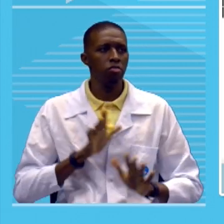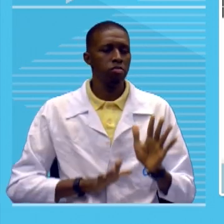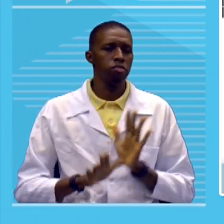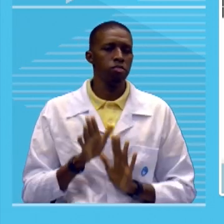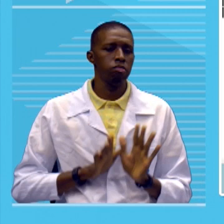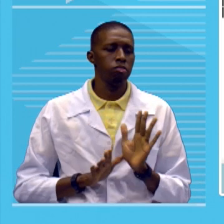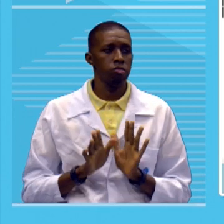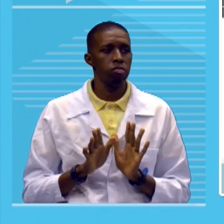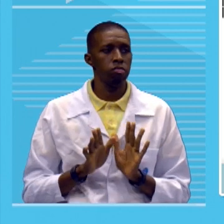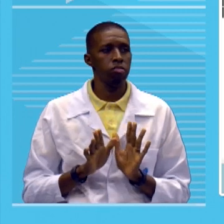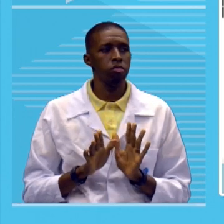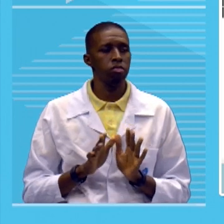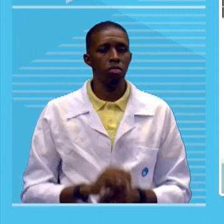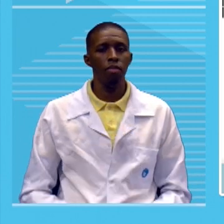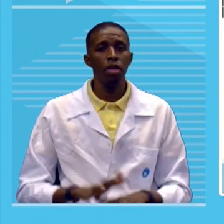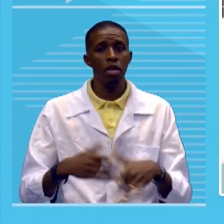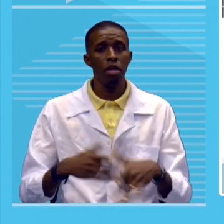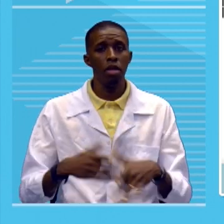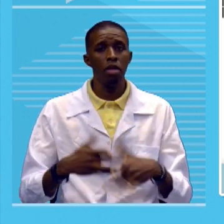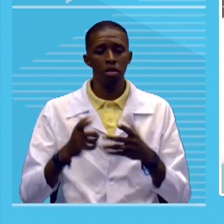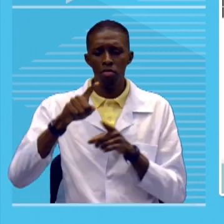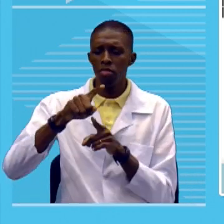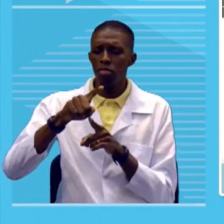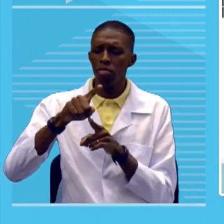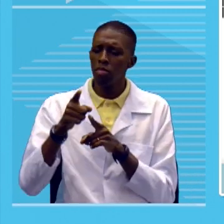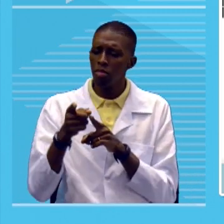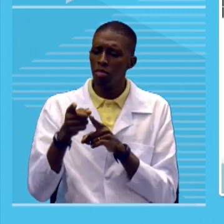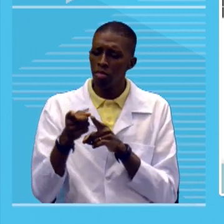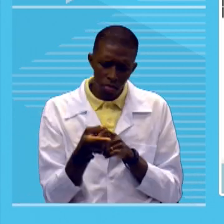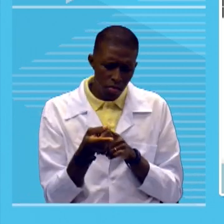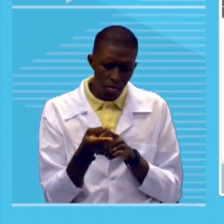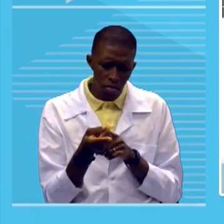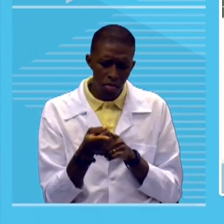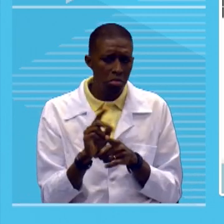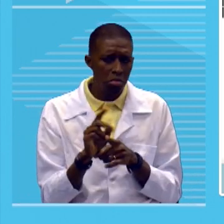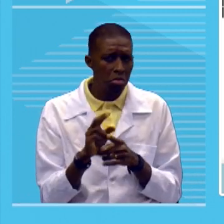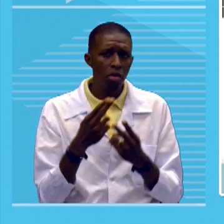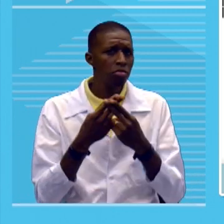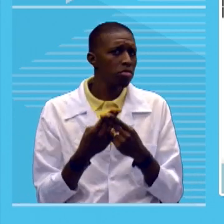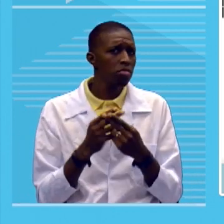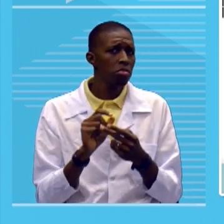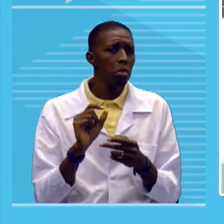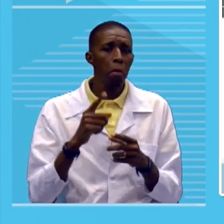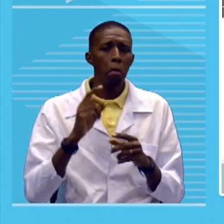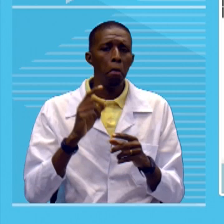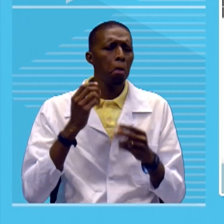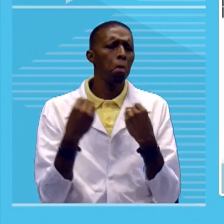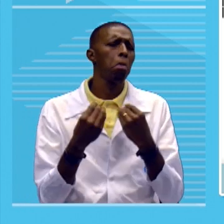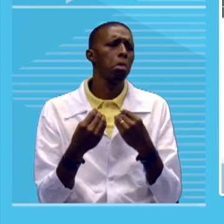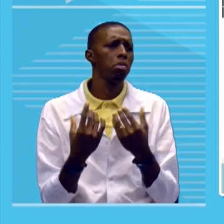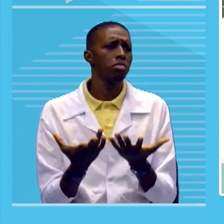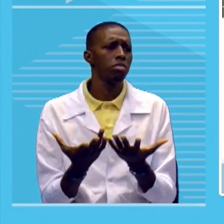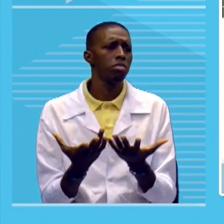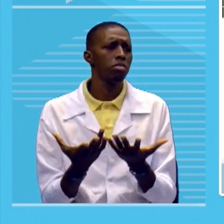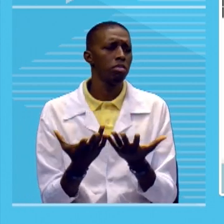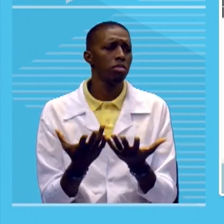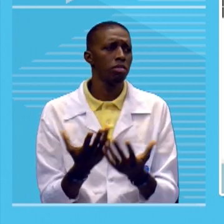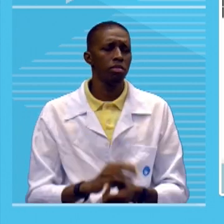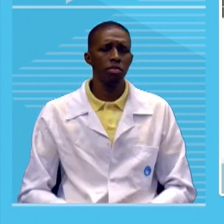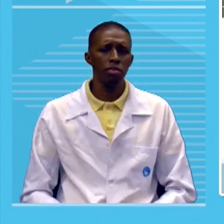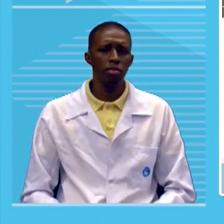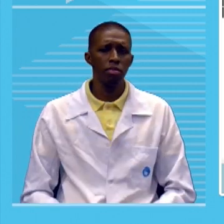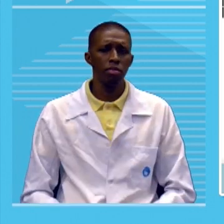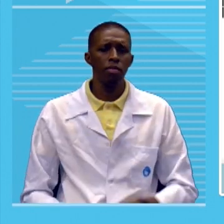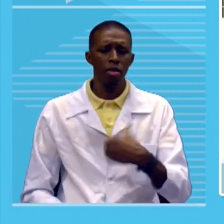vírgula, ela é utilizada para marcar uma intercalação, tá? Marcar